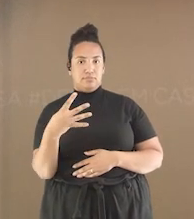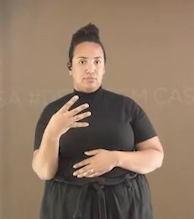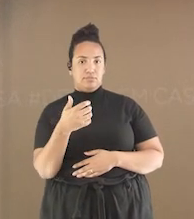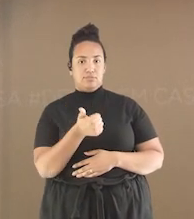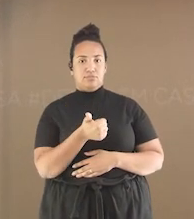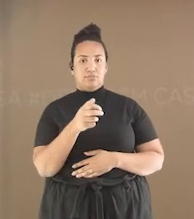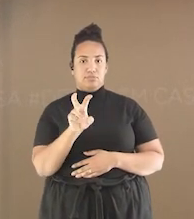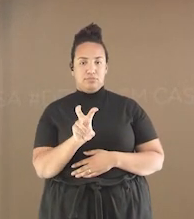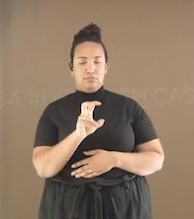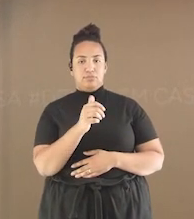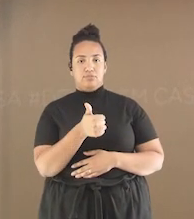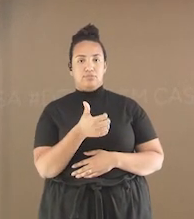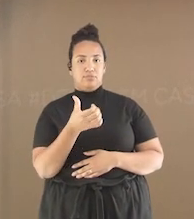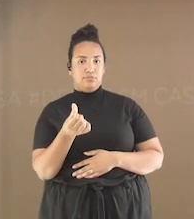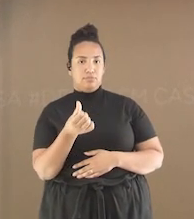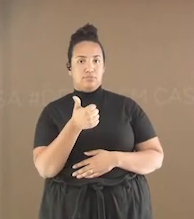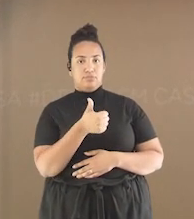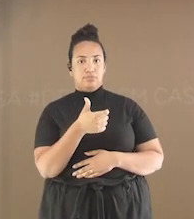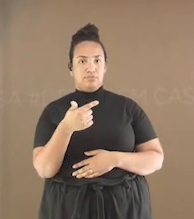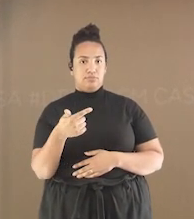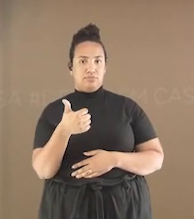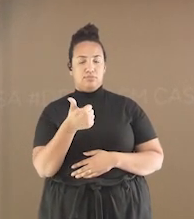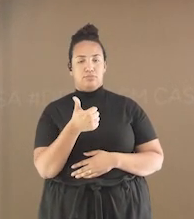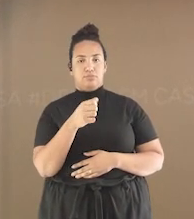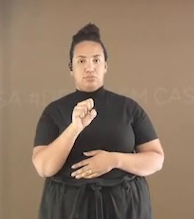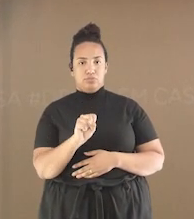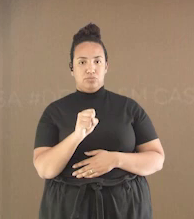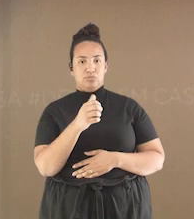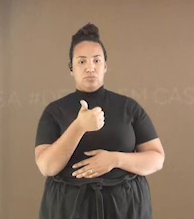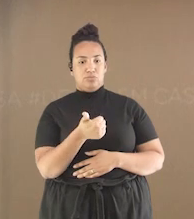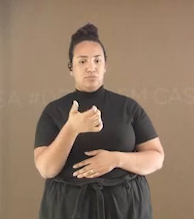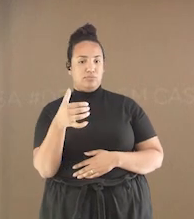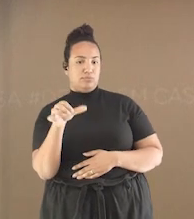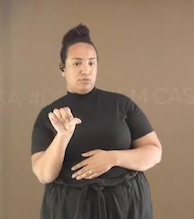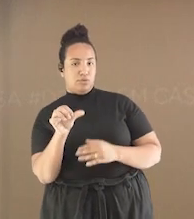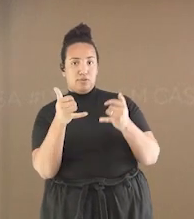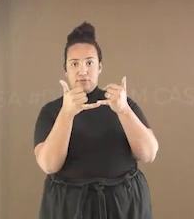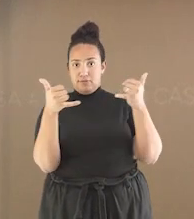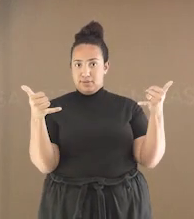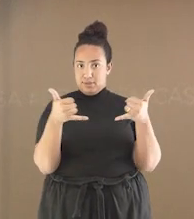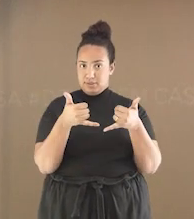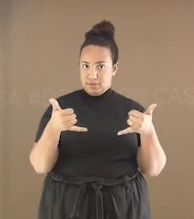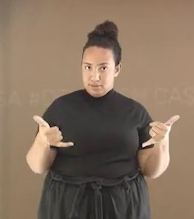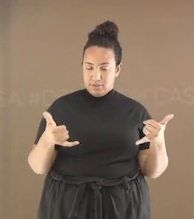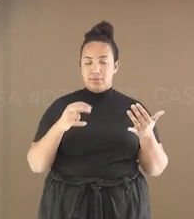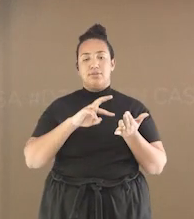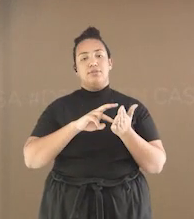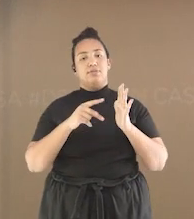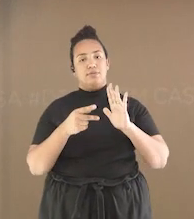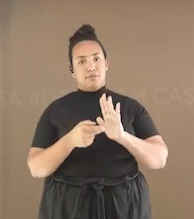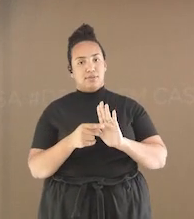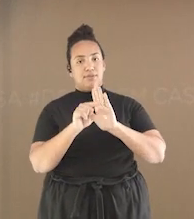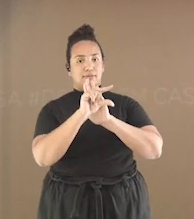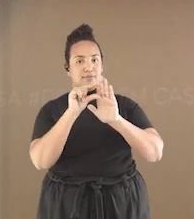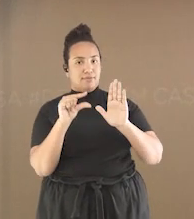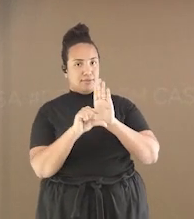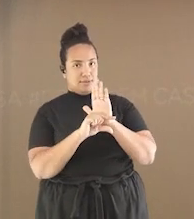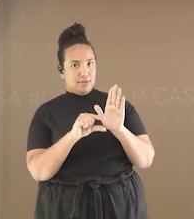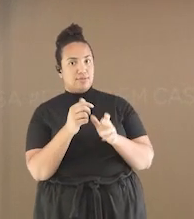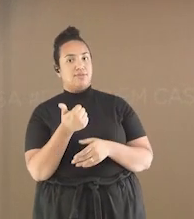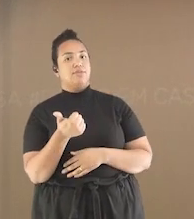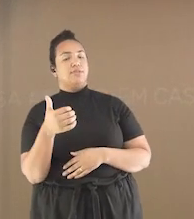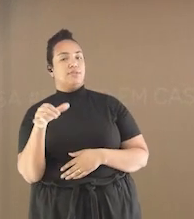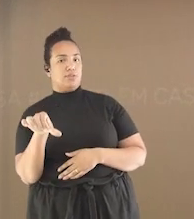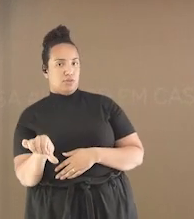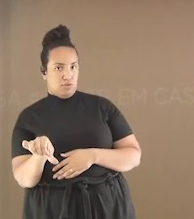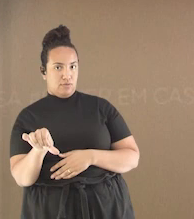12, 13, 14, 15, 16, 17, 18, 19 linhas. Então, nós temos